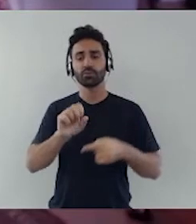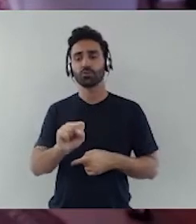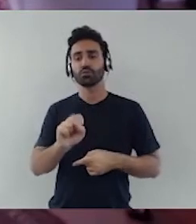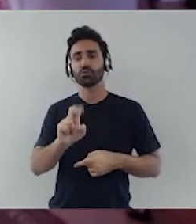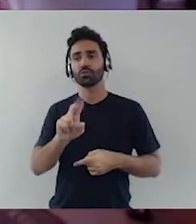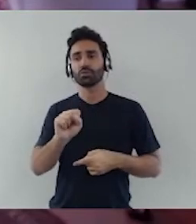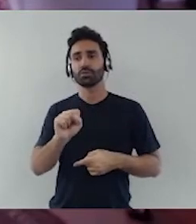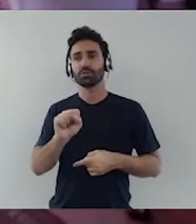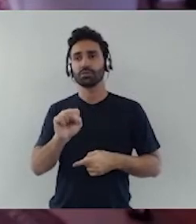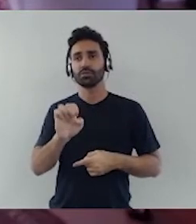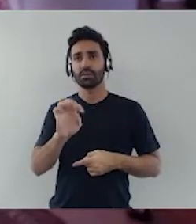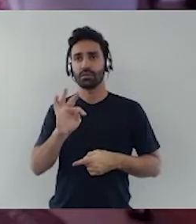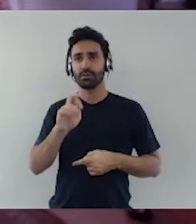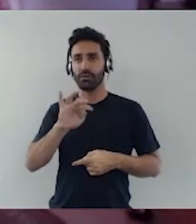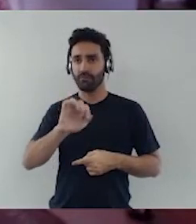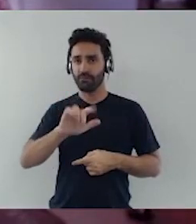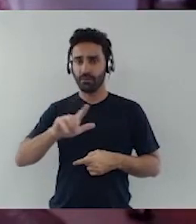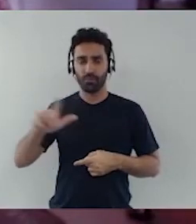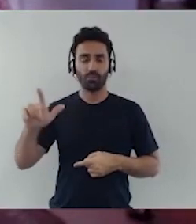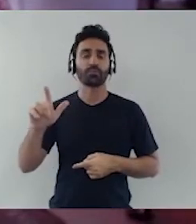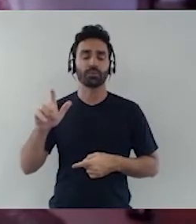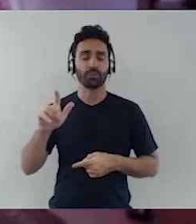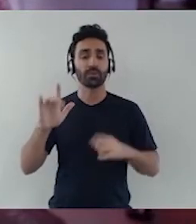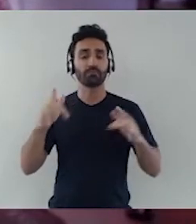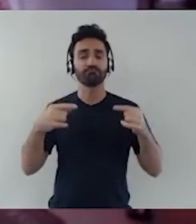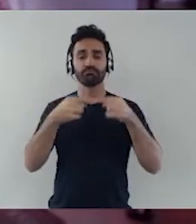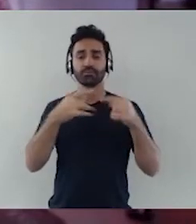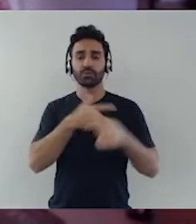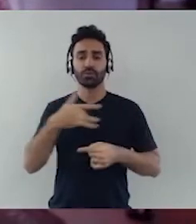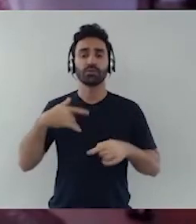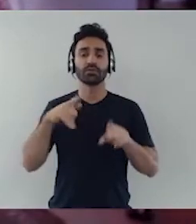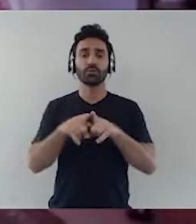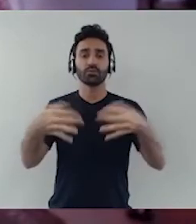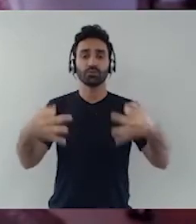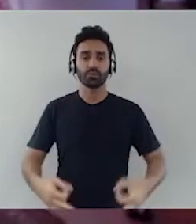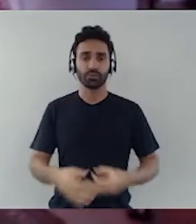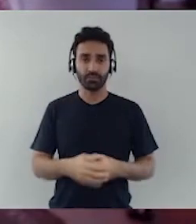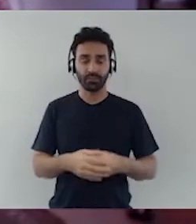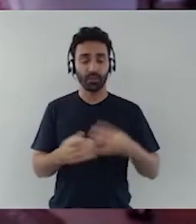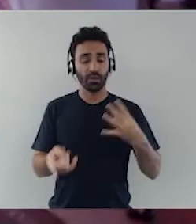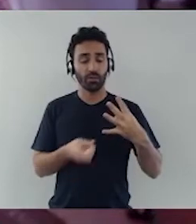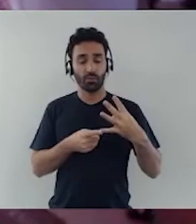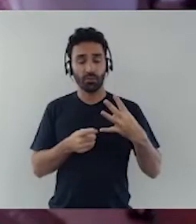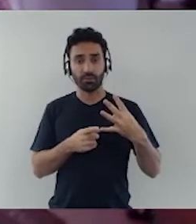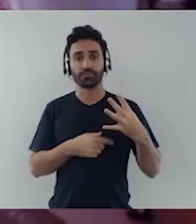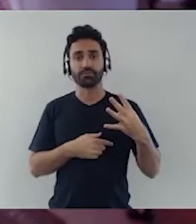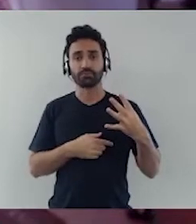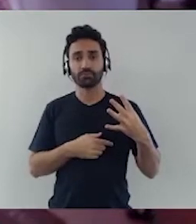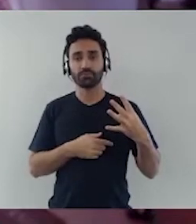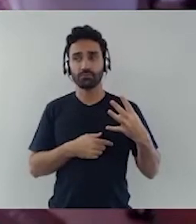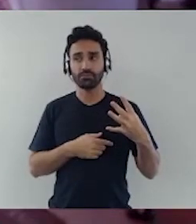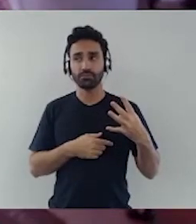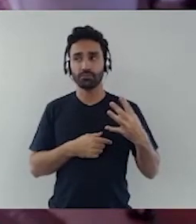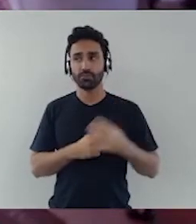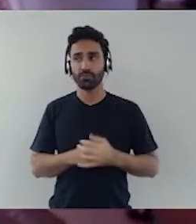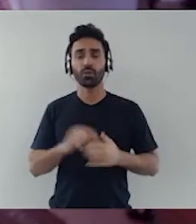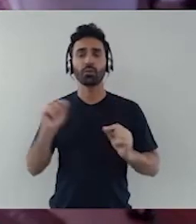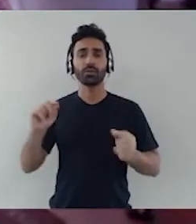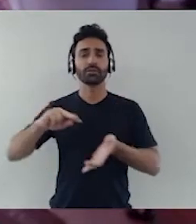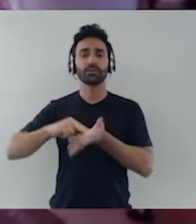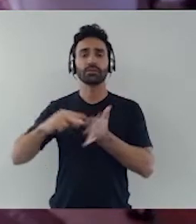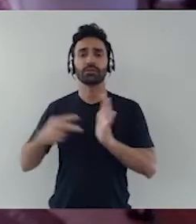resilientes, eficientes, saudáveis e justas. A quarta lição. Em termos jurídicos, o que significa,